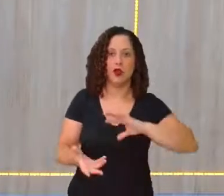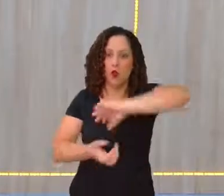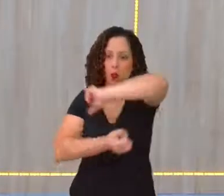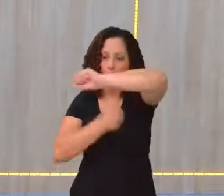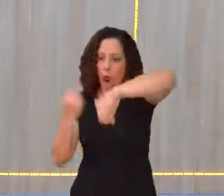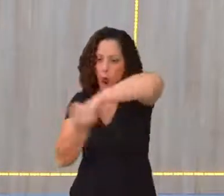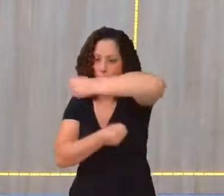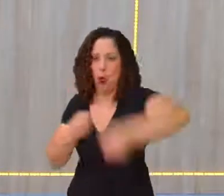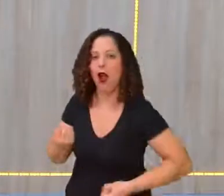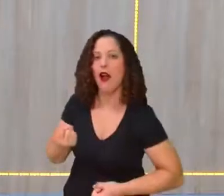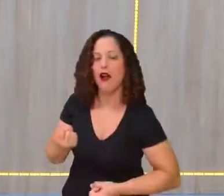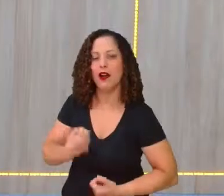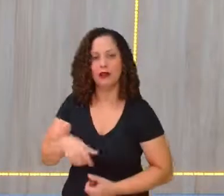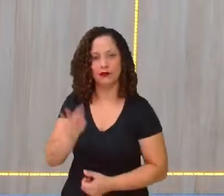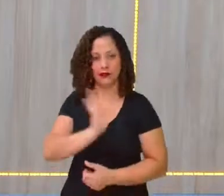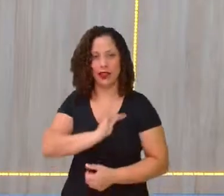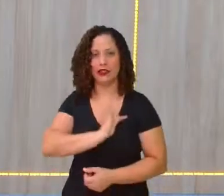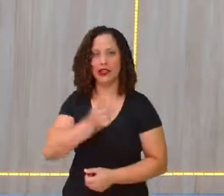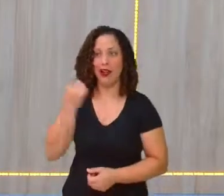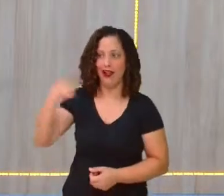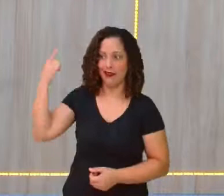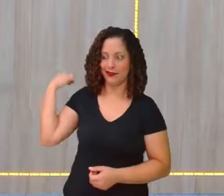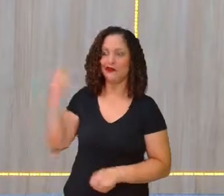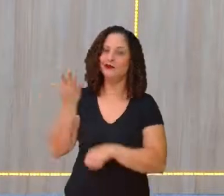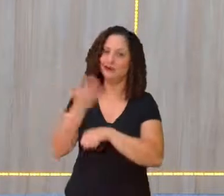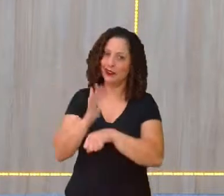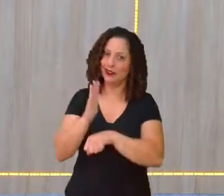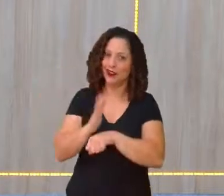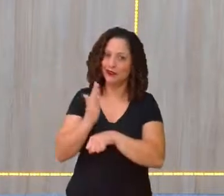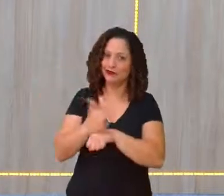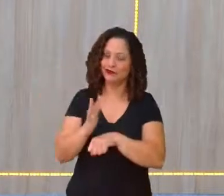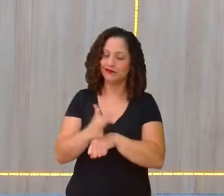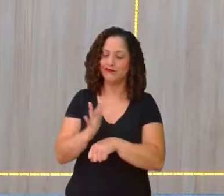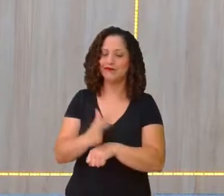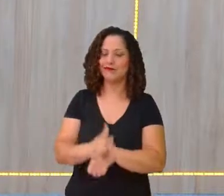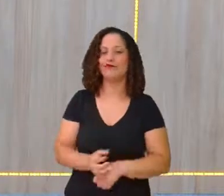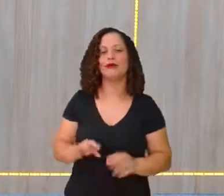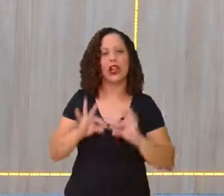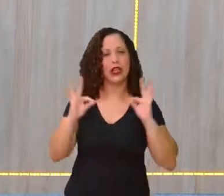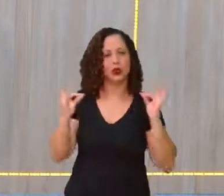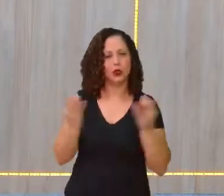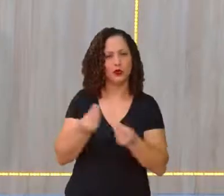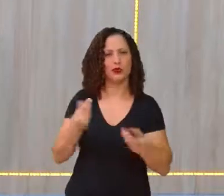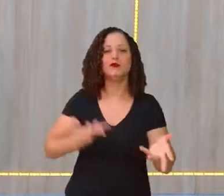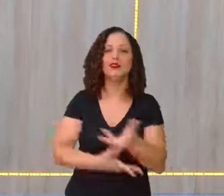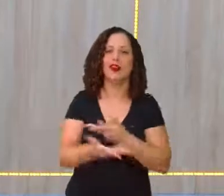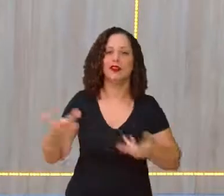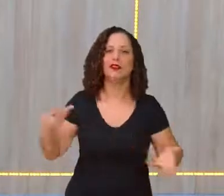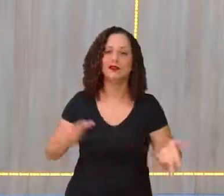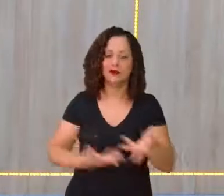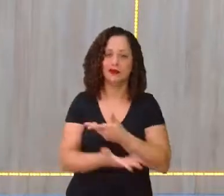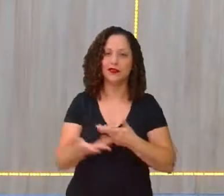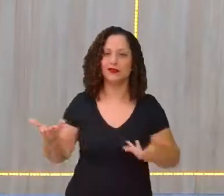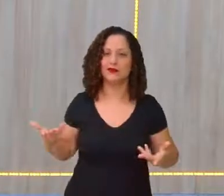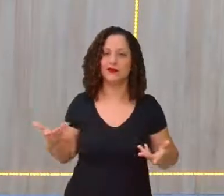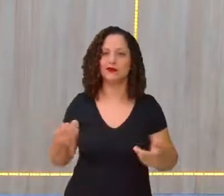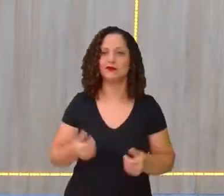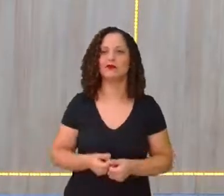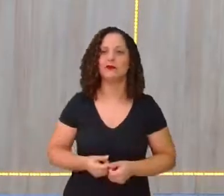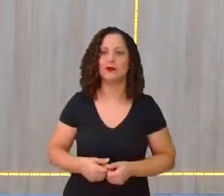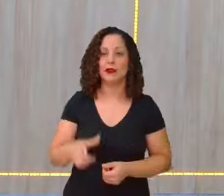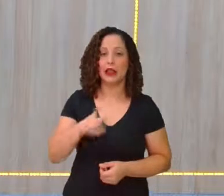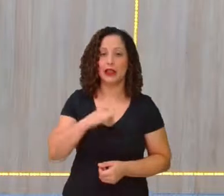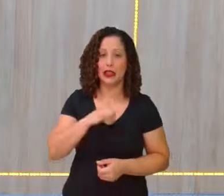aquela técnica que eu já estudei através da tática. Então vejam como está tudo aí interligado. Então tem essa parte